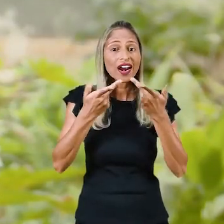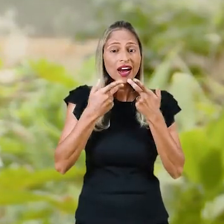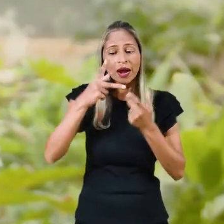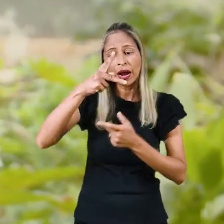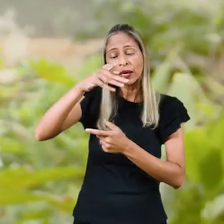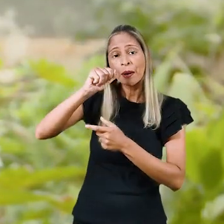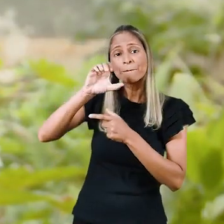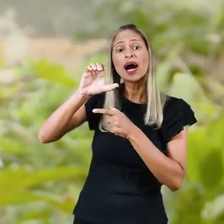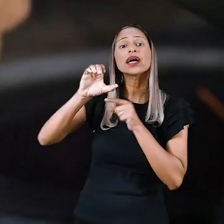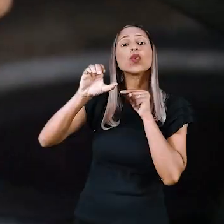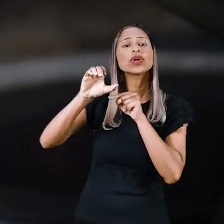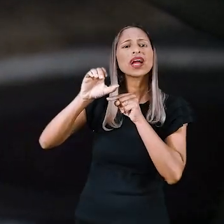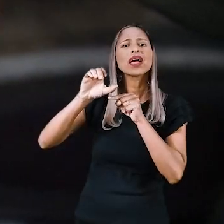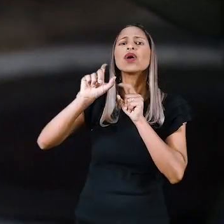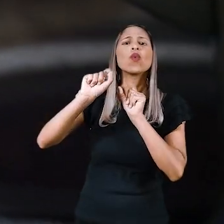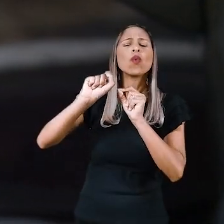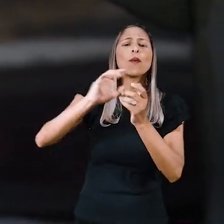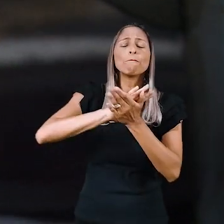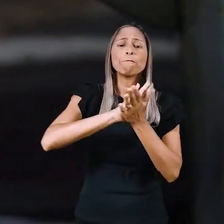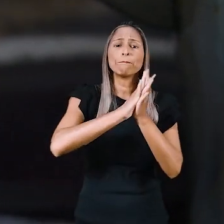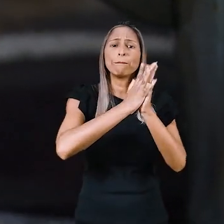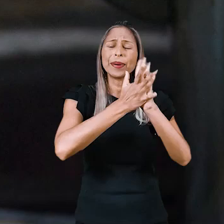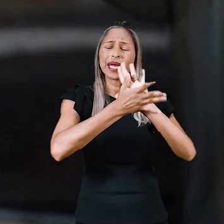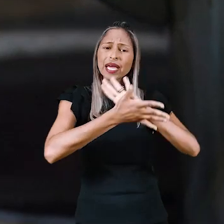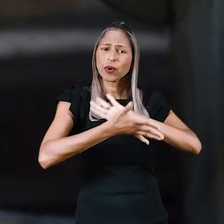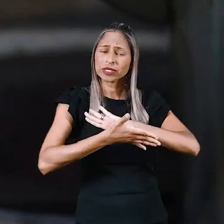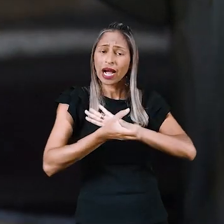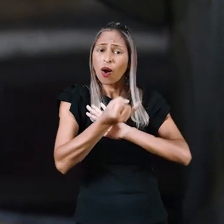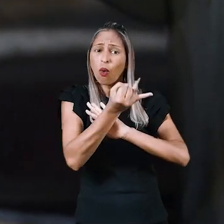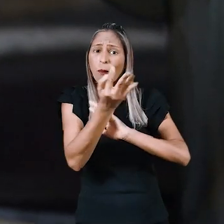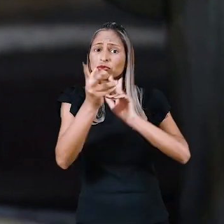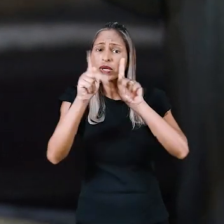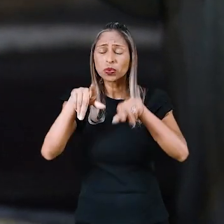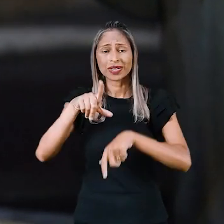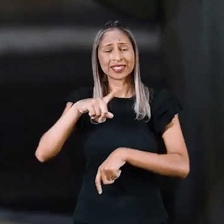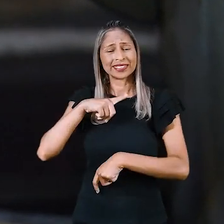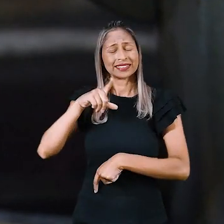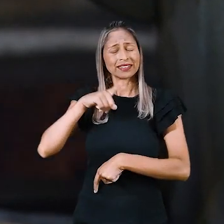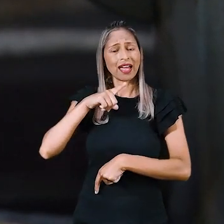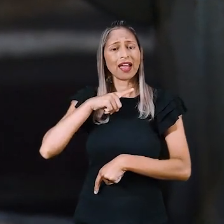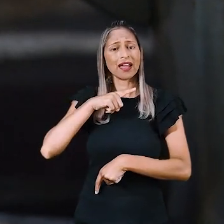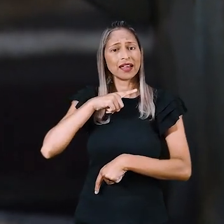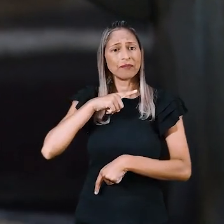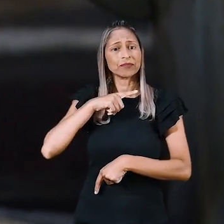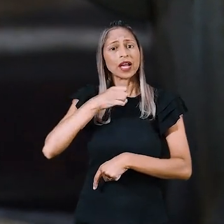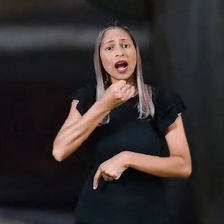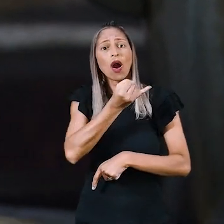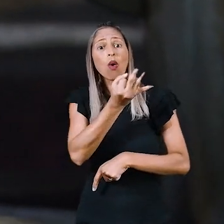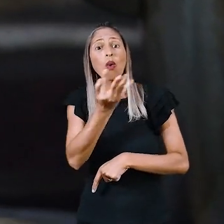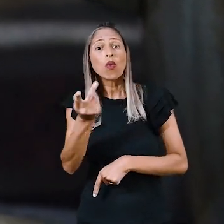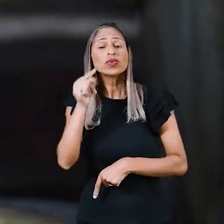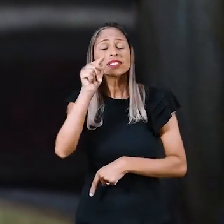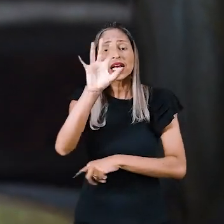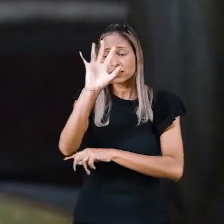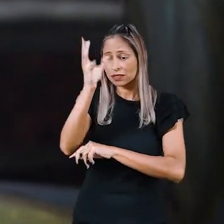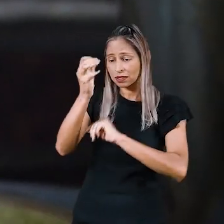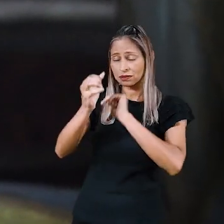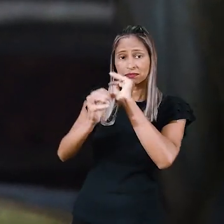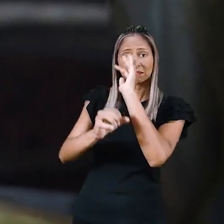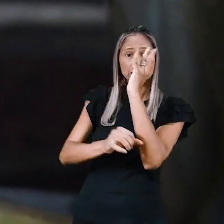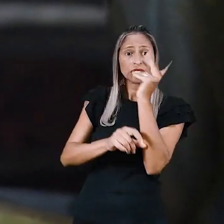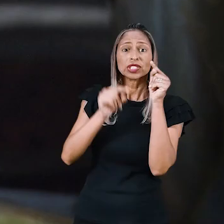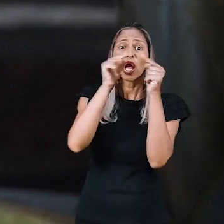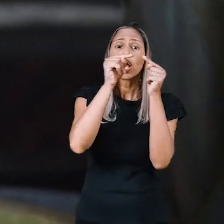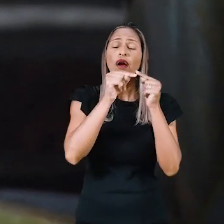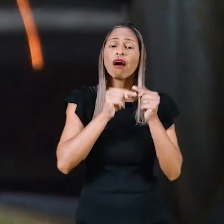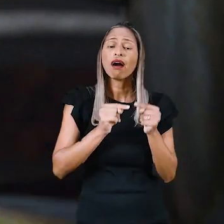falamos de punk, é exatamente o preconceito que algumas pessoas têm em relação a algumas dessas